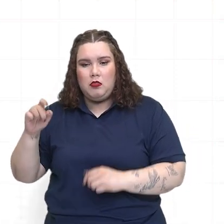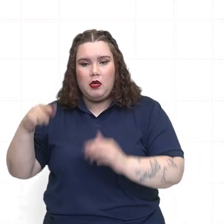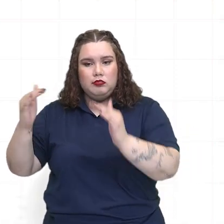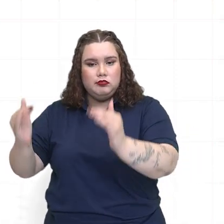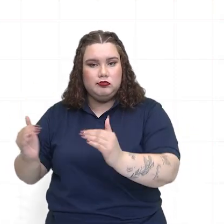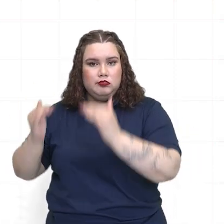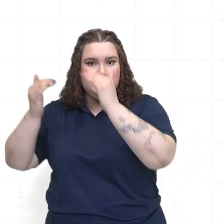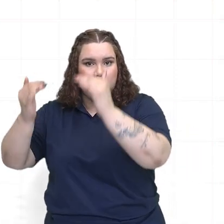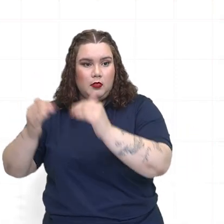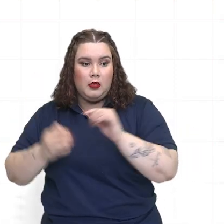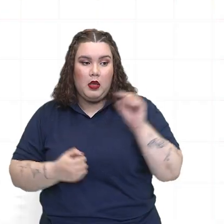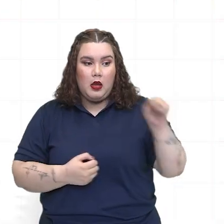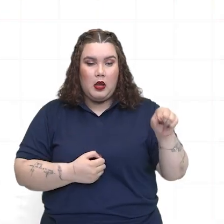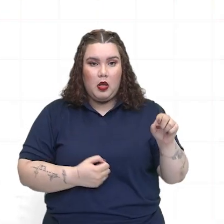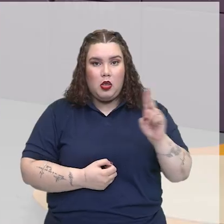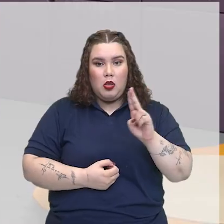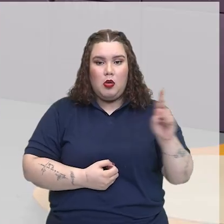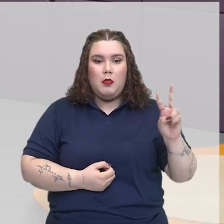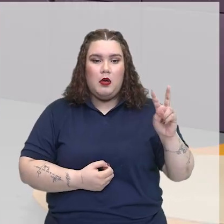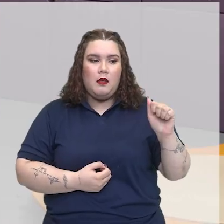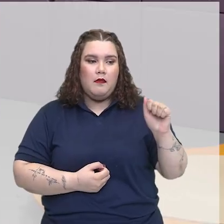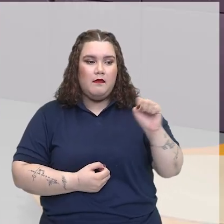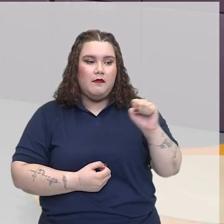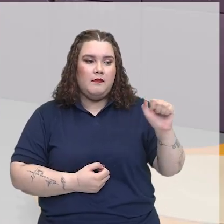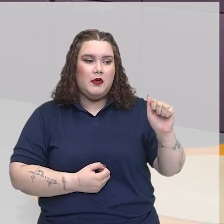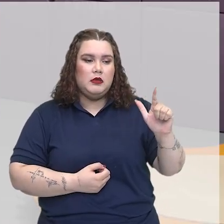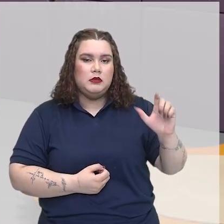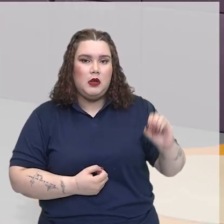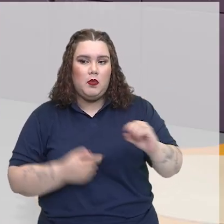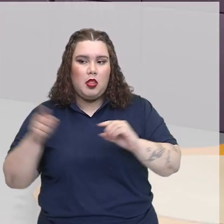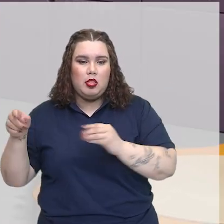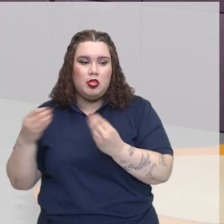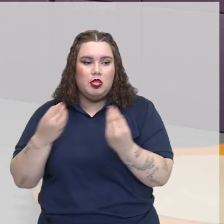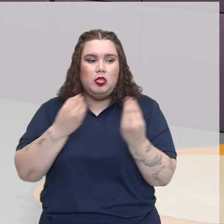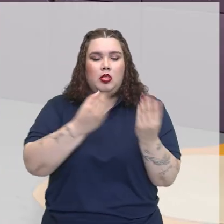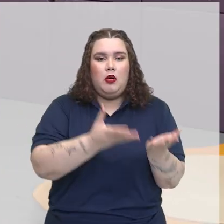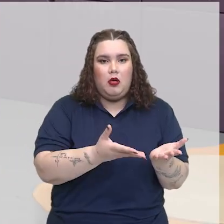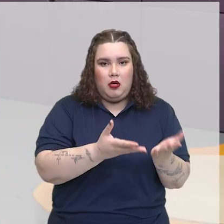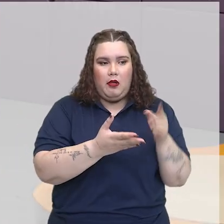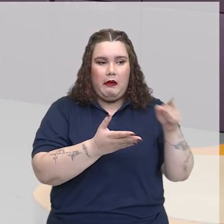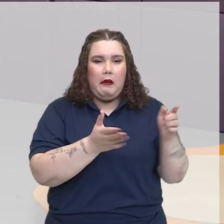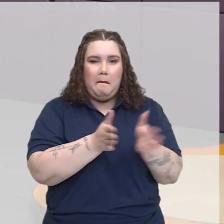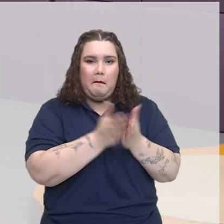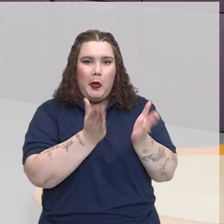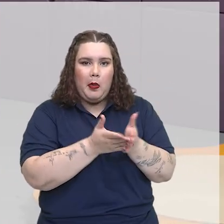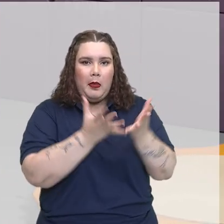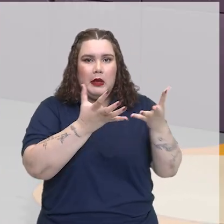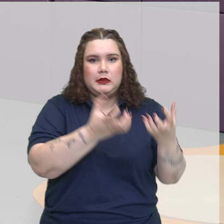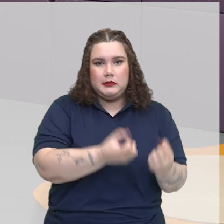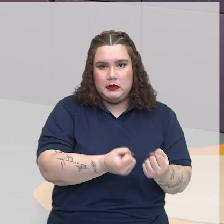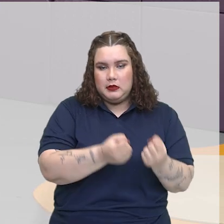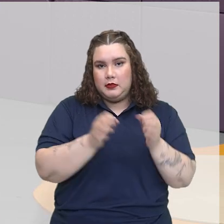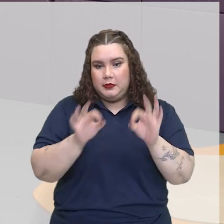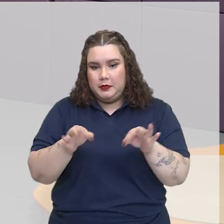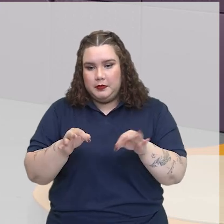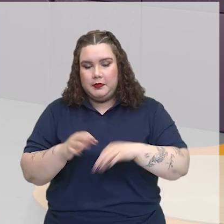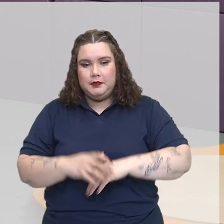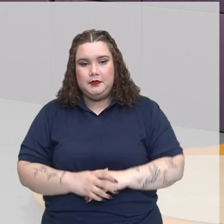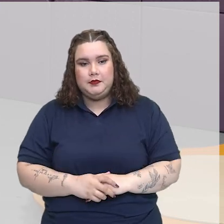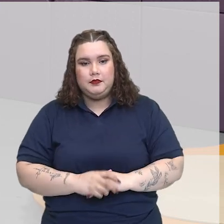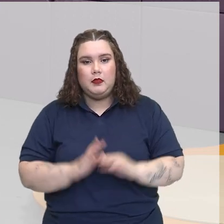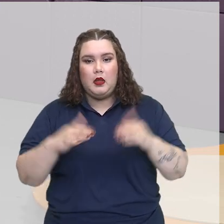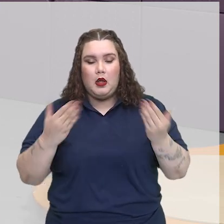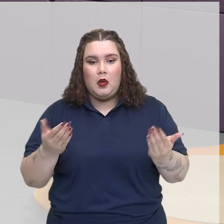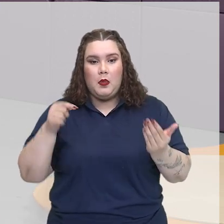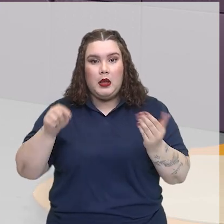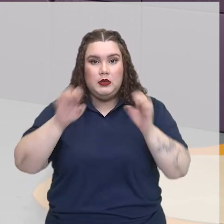receptor era denominado de vassalo. Então, no texto, né, compreendemos que essa estrutura,